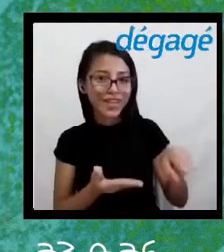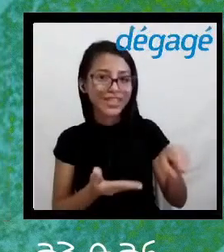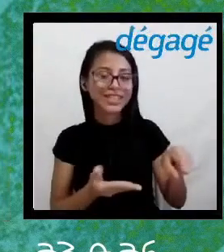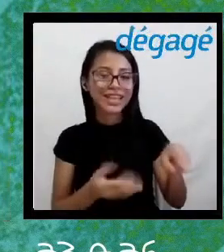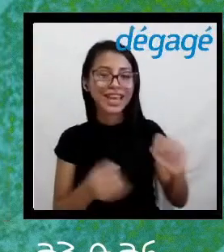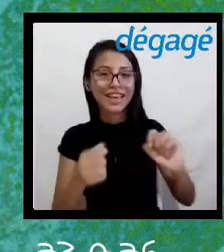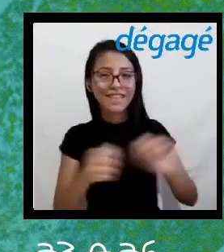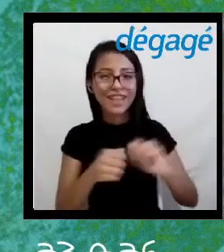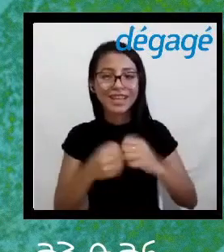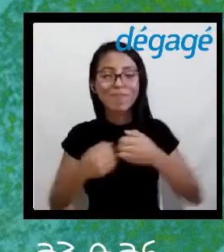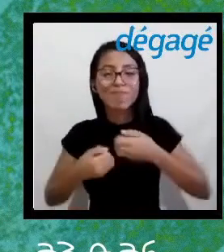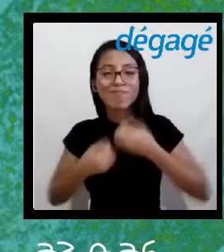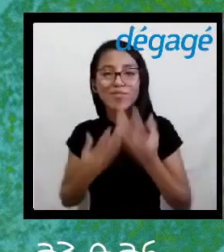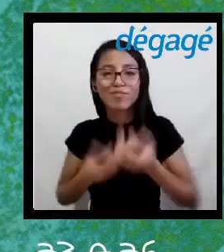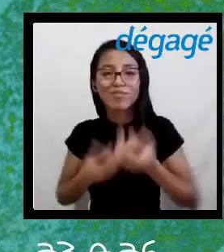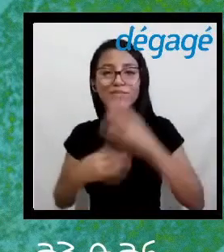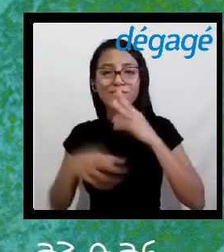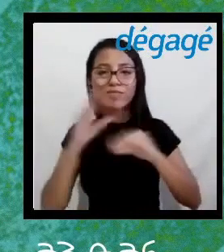conversa.